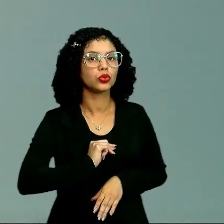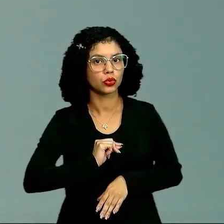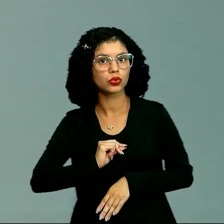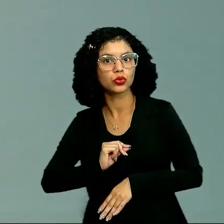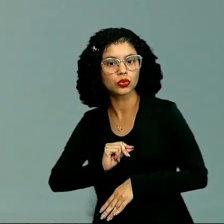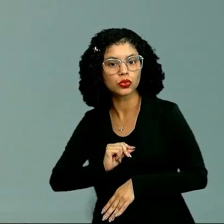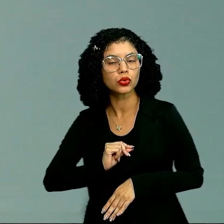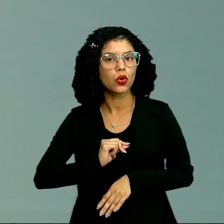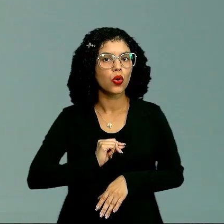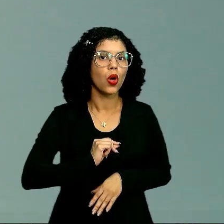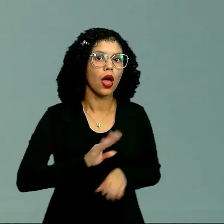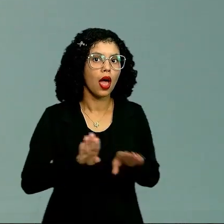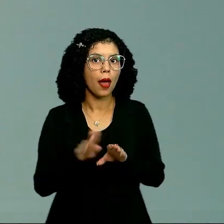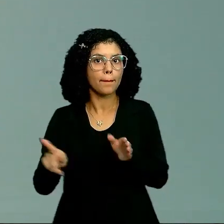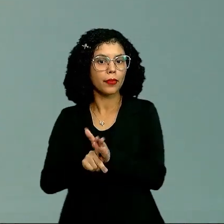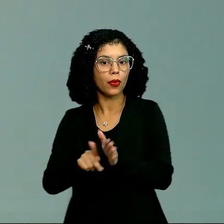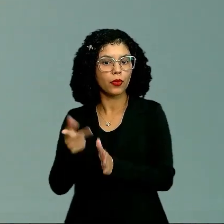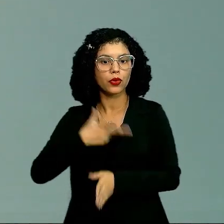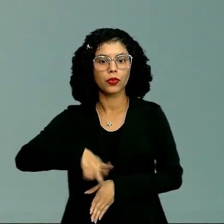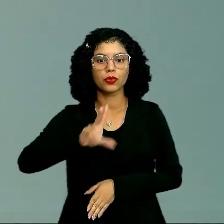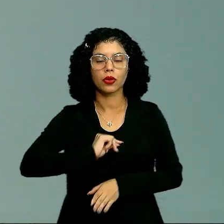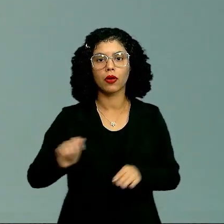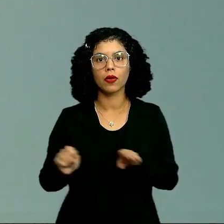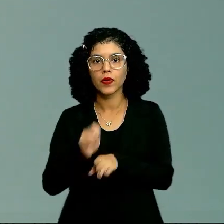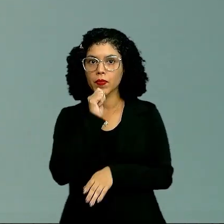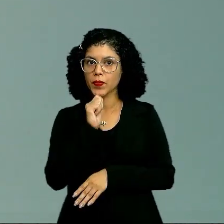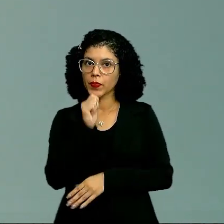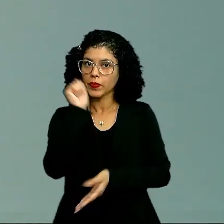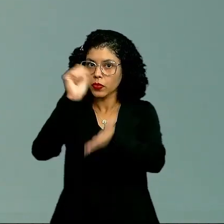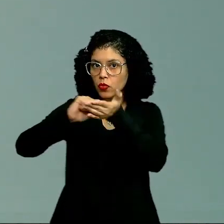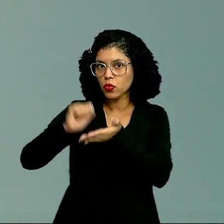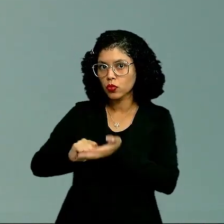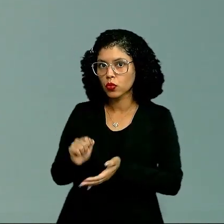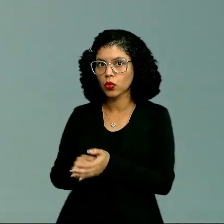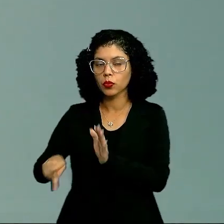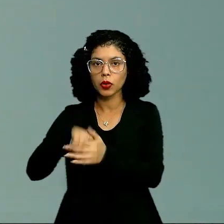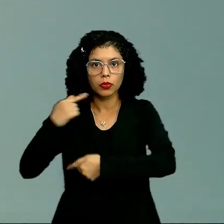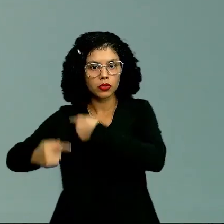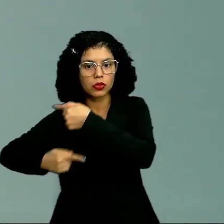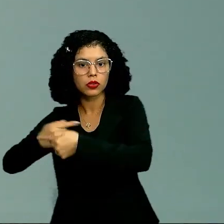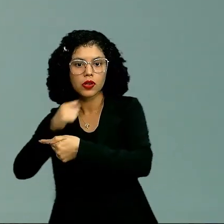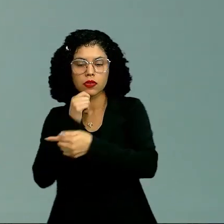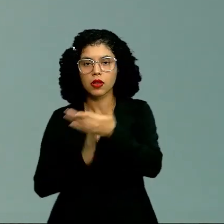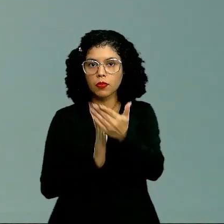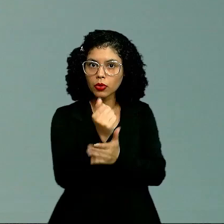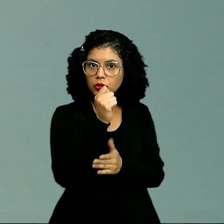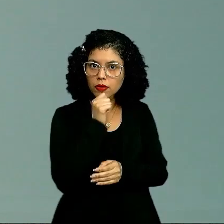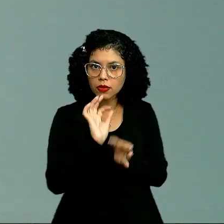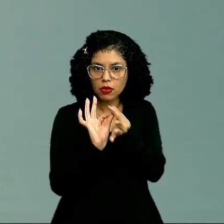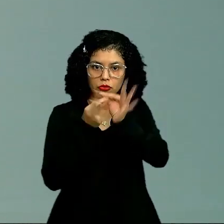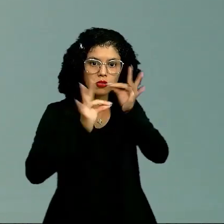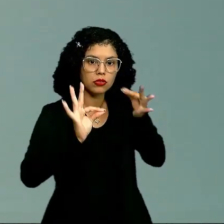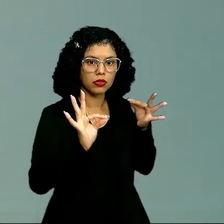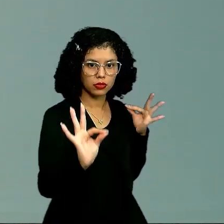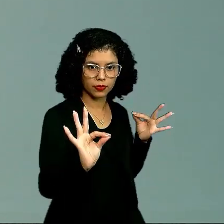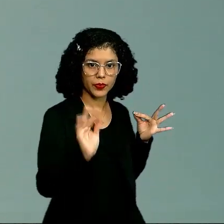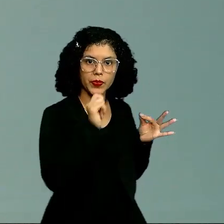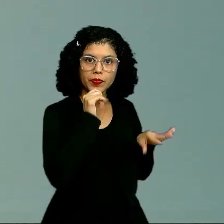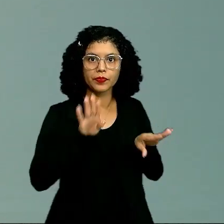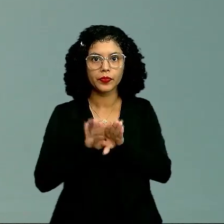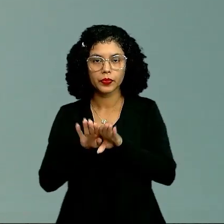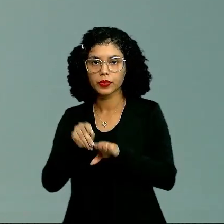aí de Portugal. Então, os escritores dessa geração, eles buscam um distanciamento